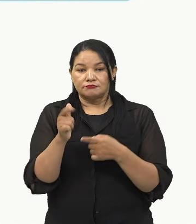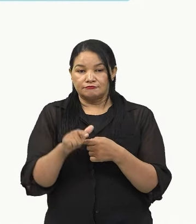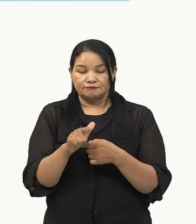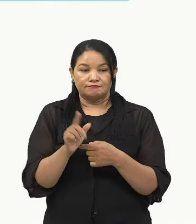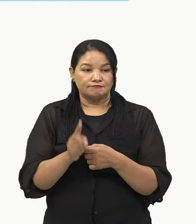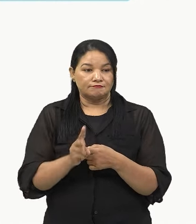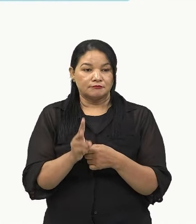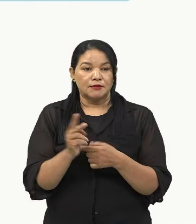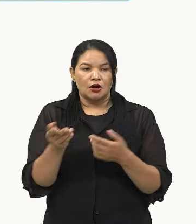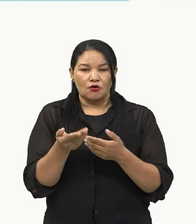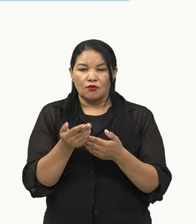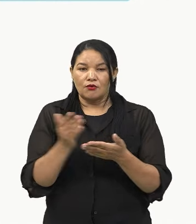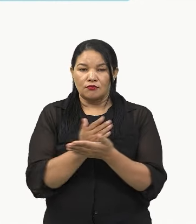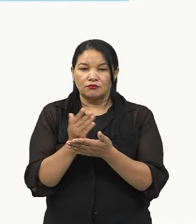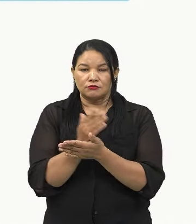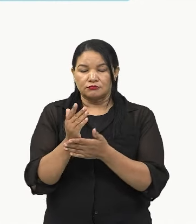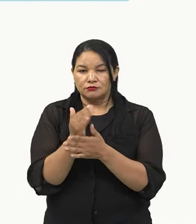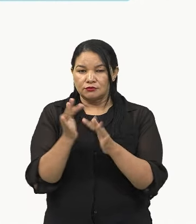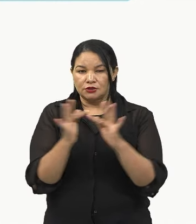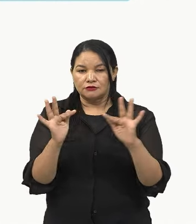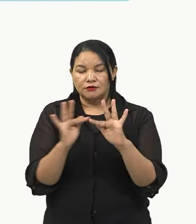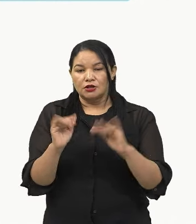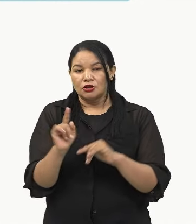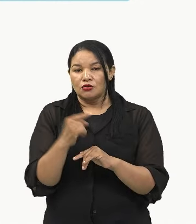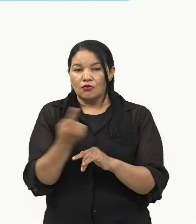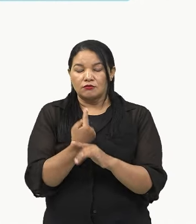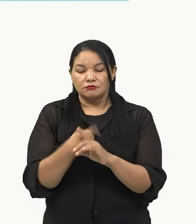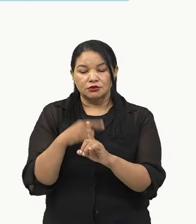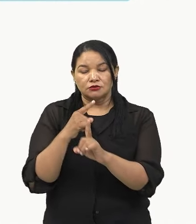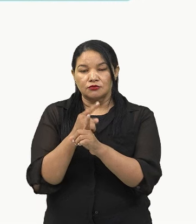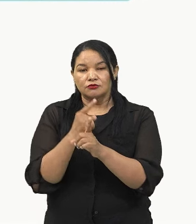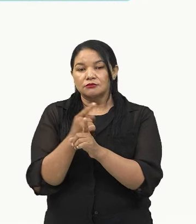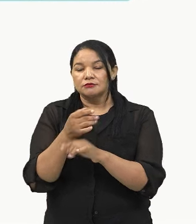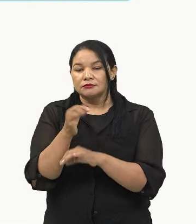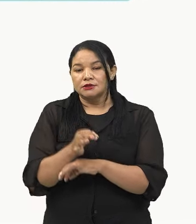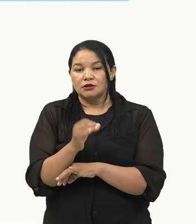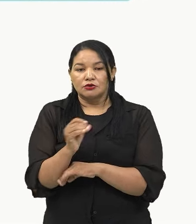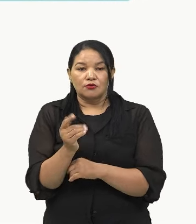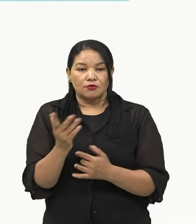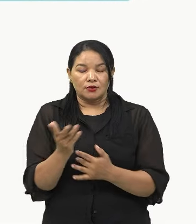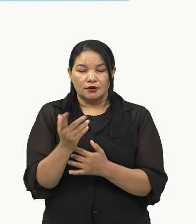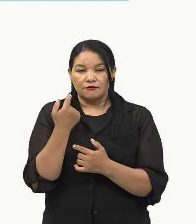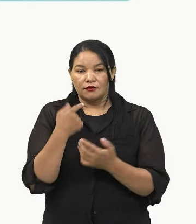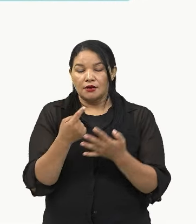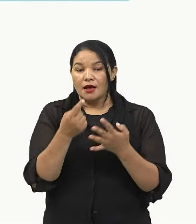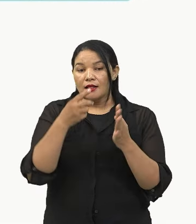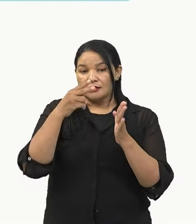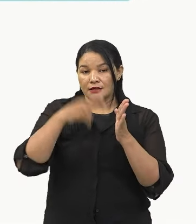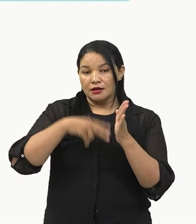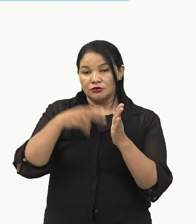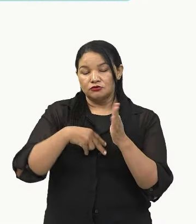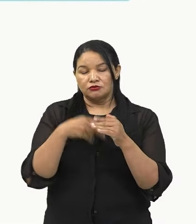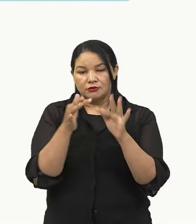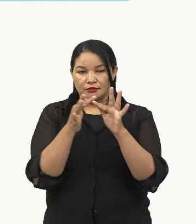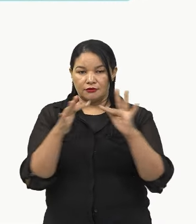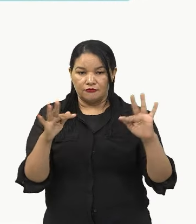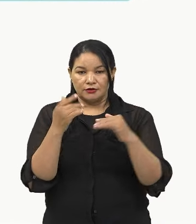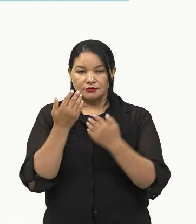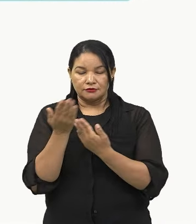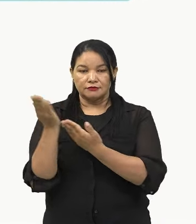frases para a gente identificar qual seria o correto. Na primeira eu digo yo le. Se é yo, né, então